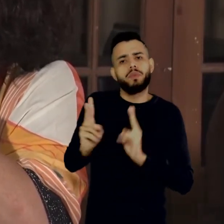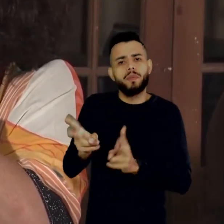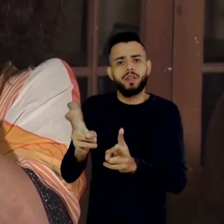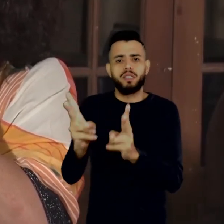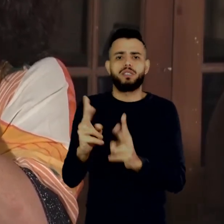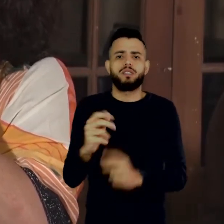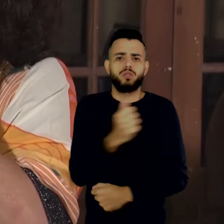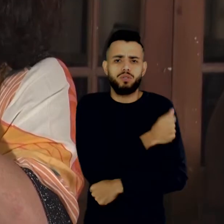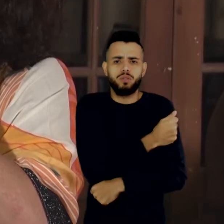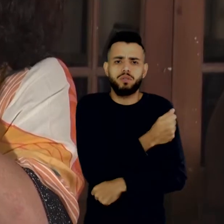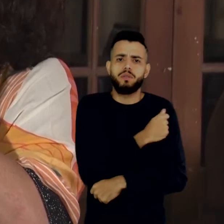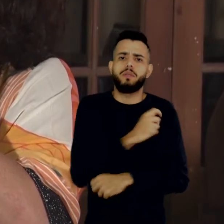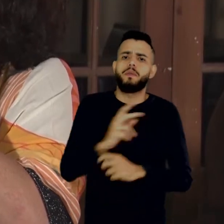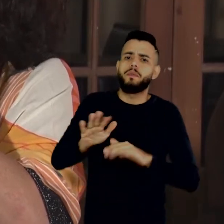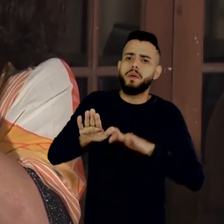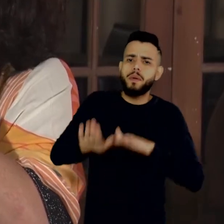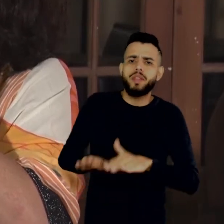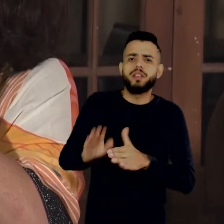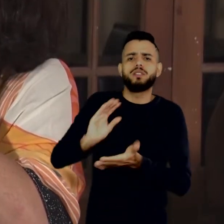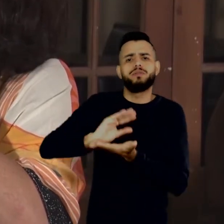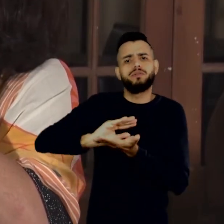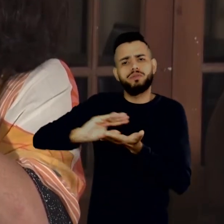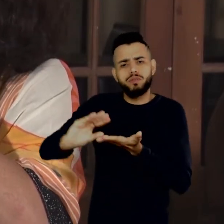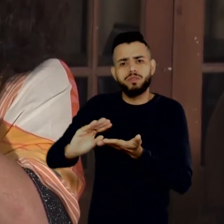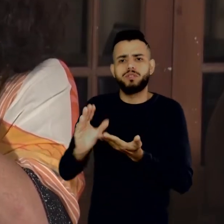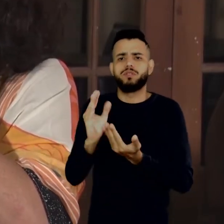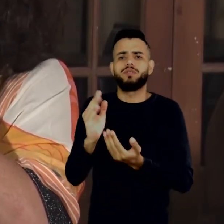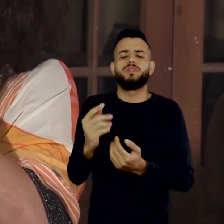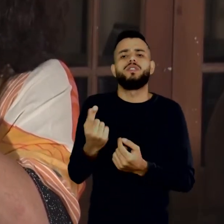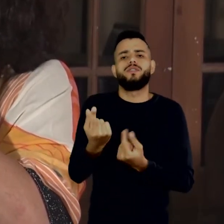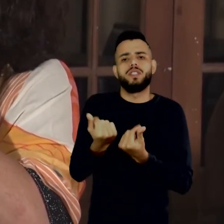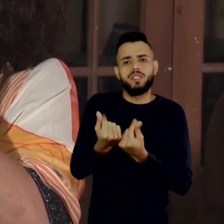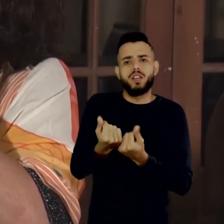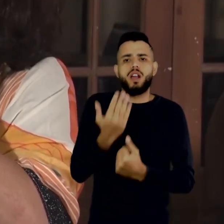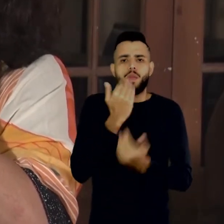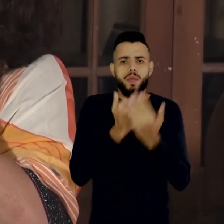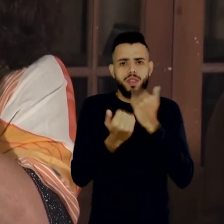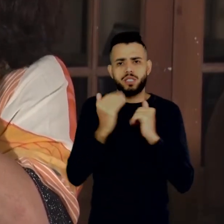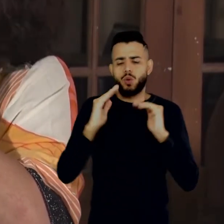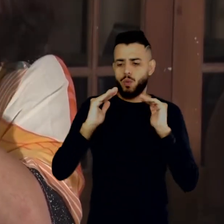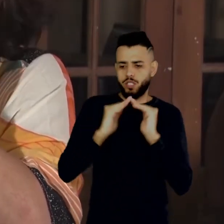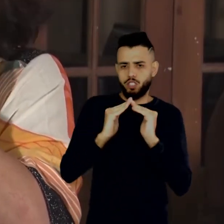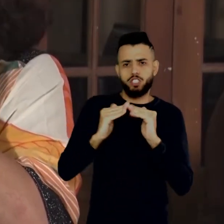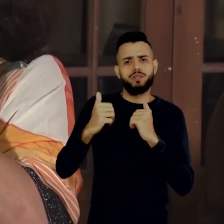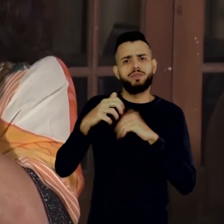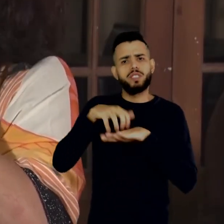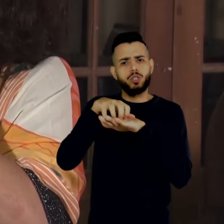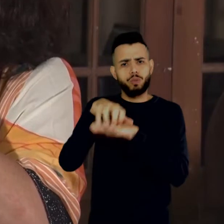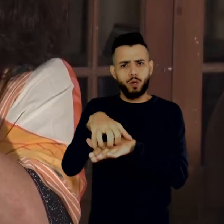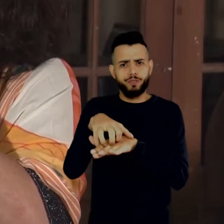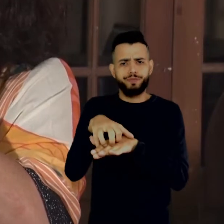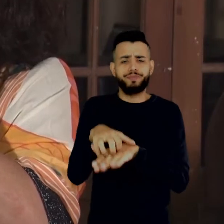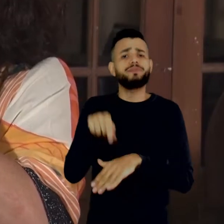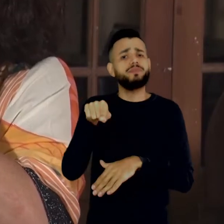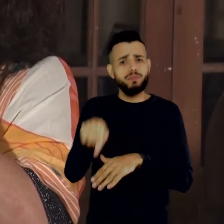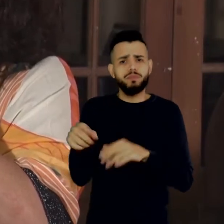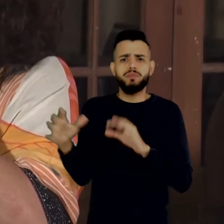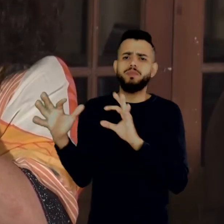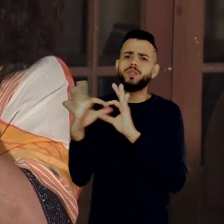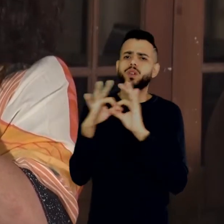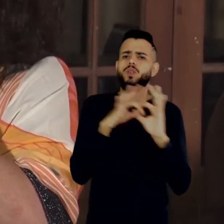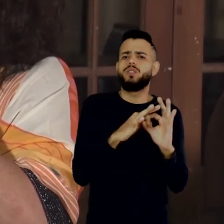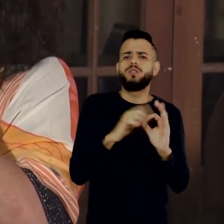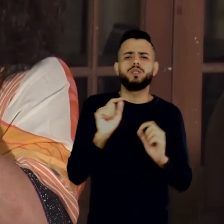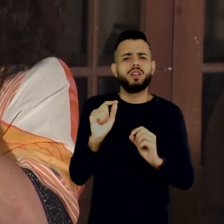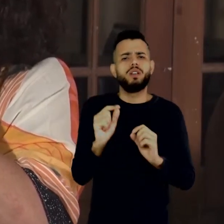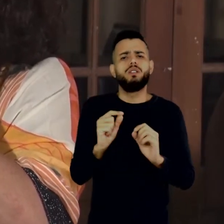envolvendo auxílios financeiros, alimentação, moradia, transporte. E isso, como já foi dito também, num contexto de